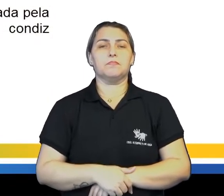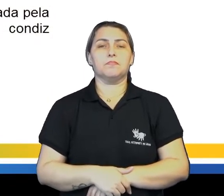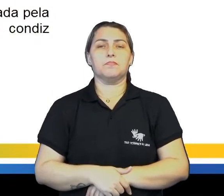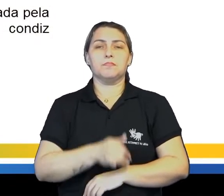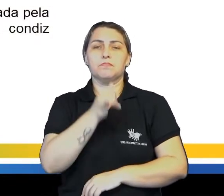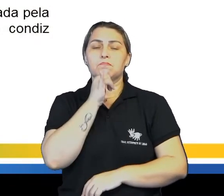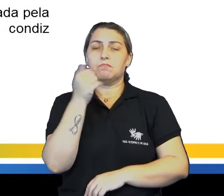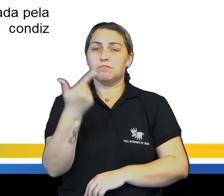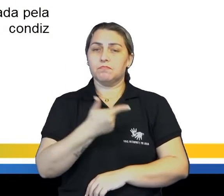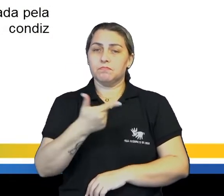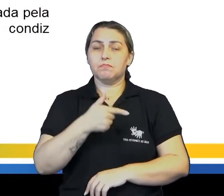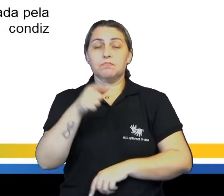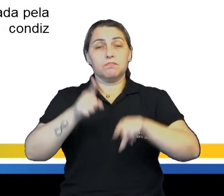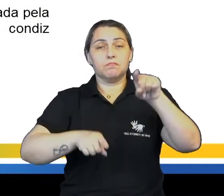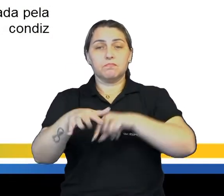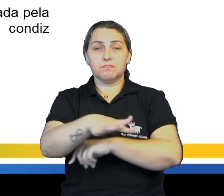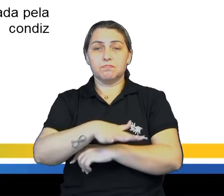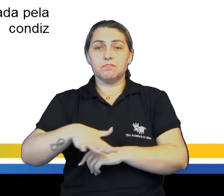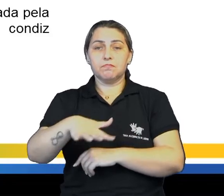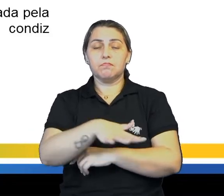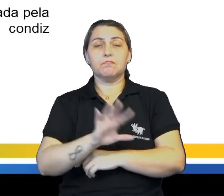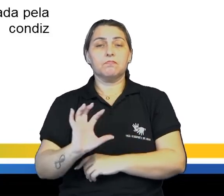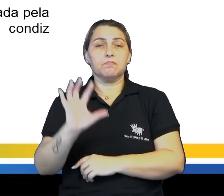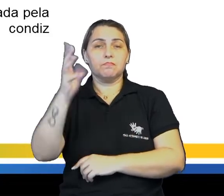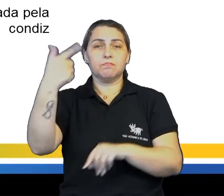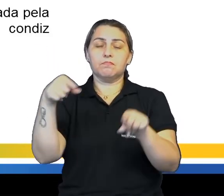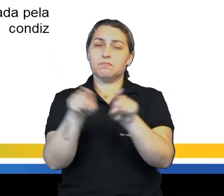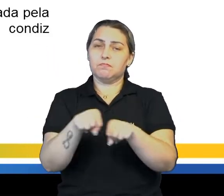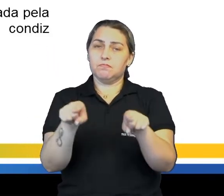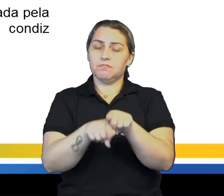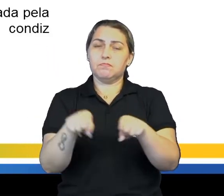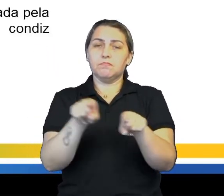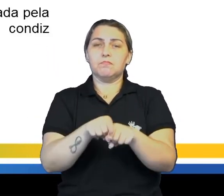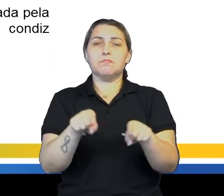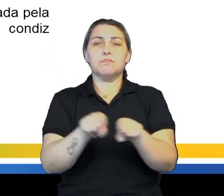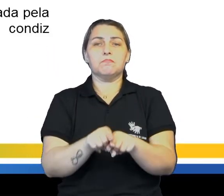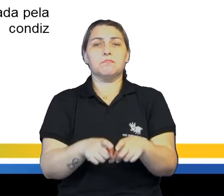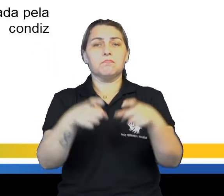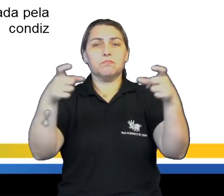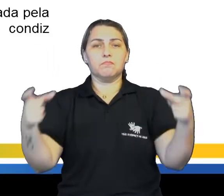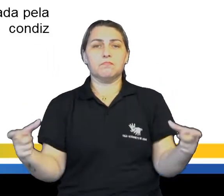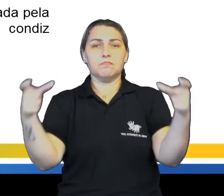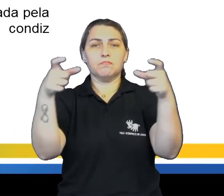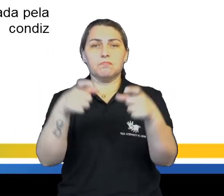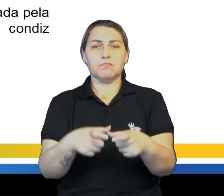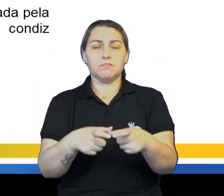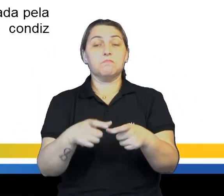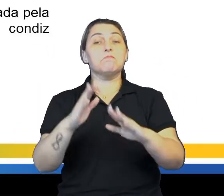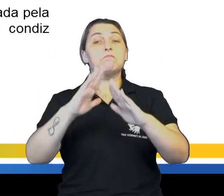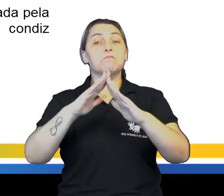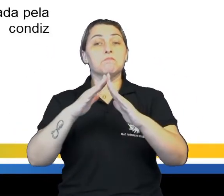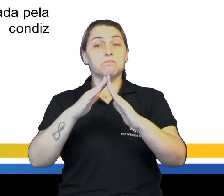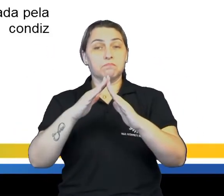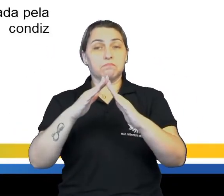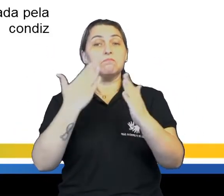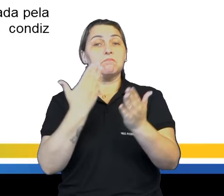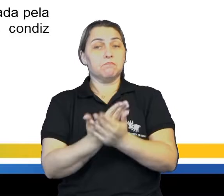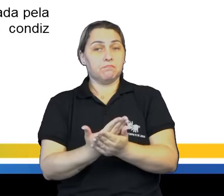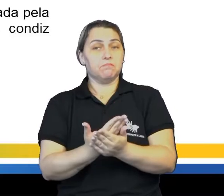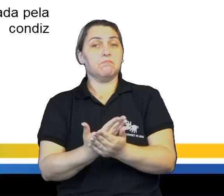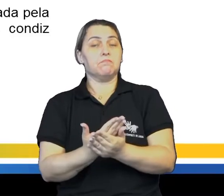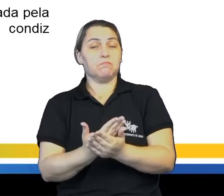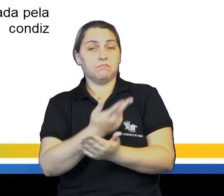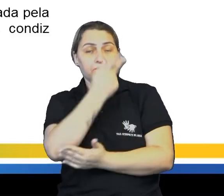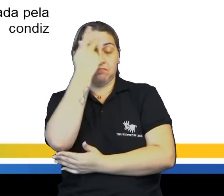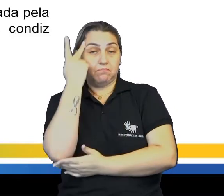próximo exemplo, a variação social acontece também devido ao maior ou menor grau de escolaridade. Uma